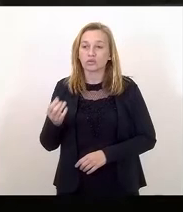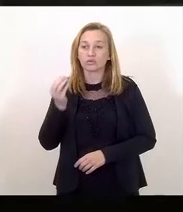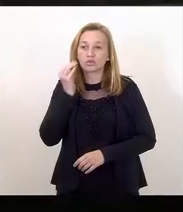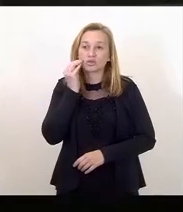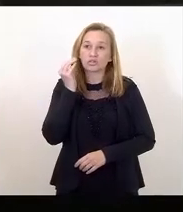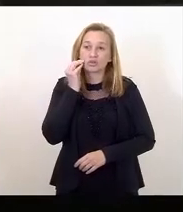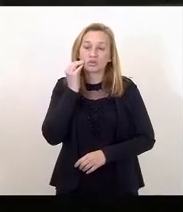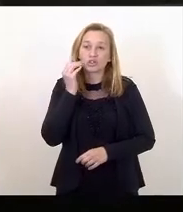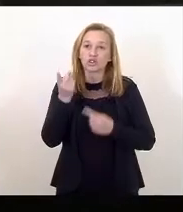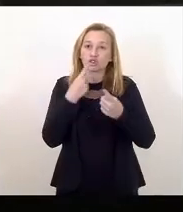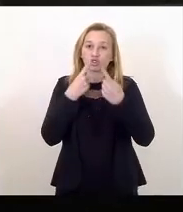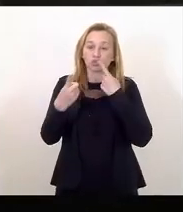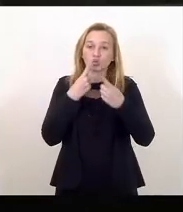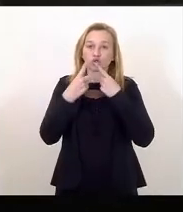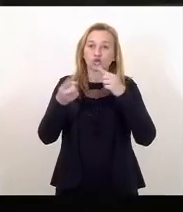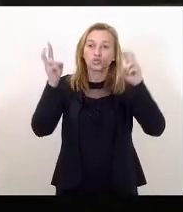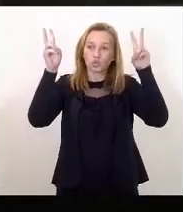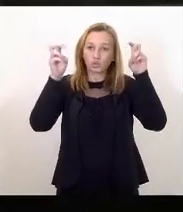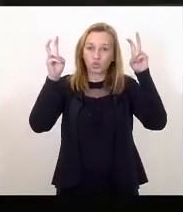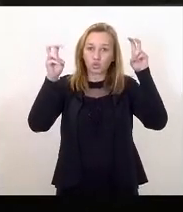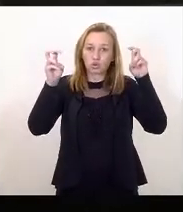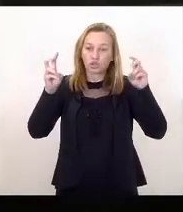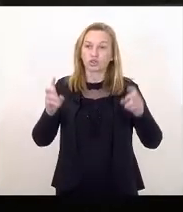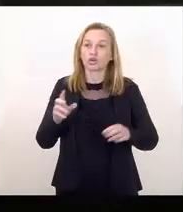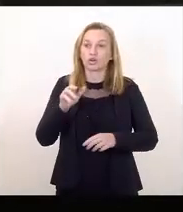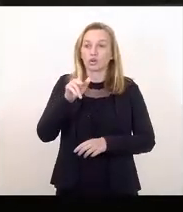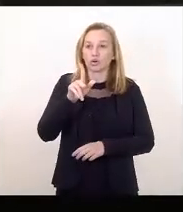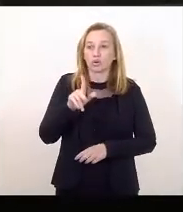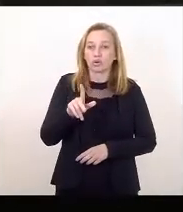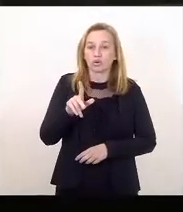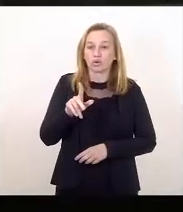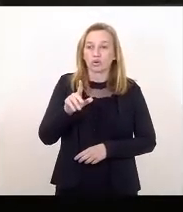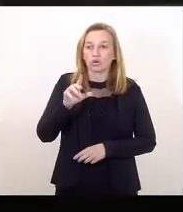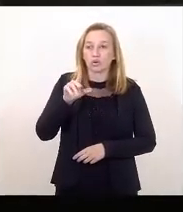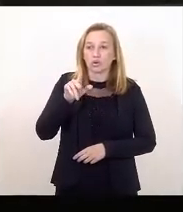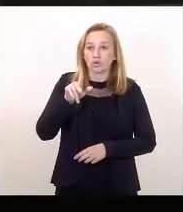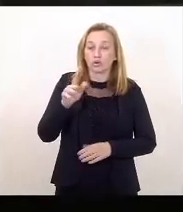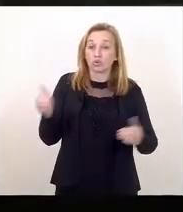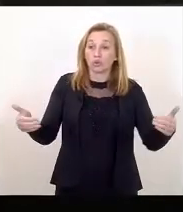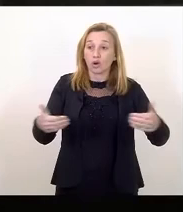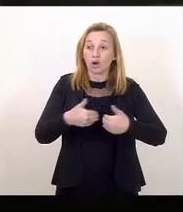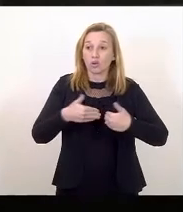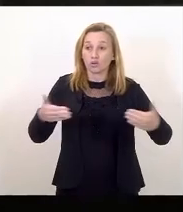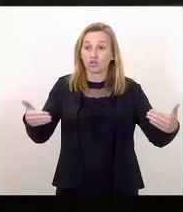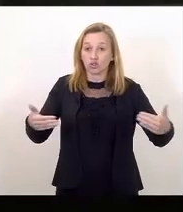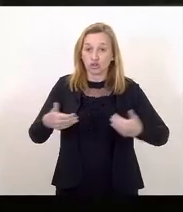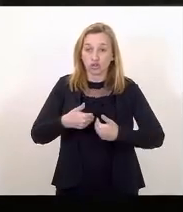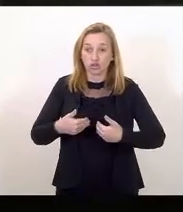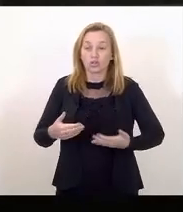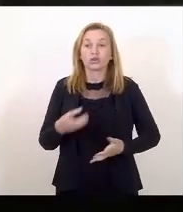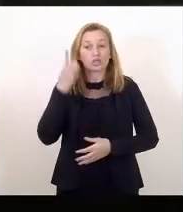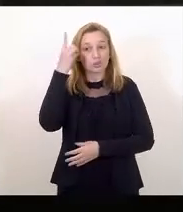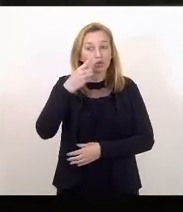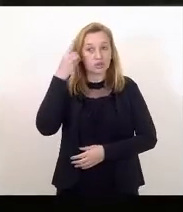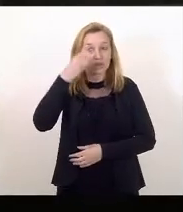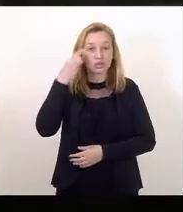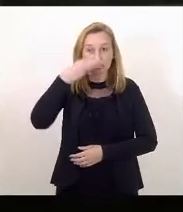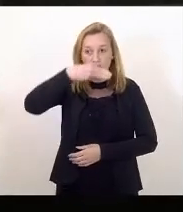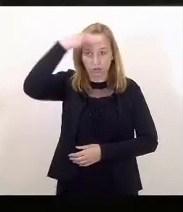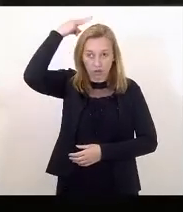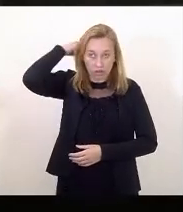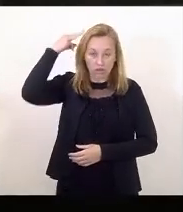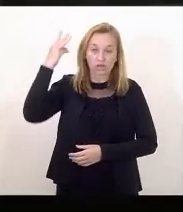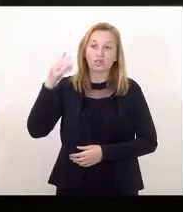discutir o tema dos portadores do transtorno autista. E aí, o deputado Márcio Pacheco